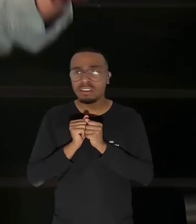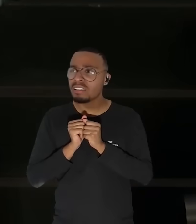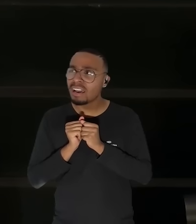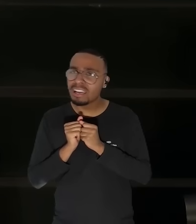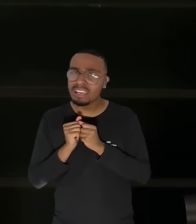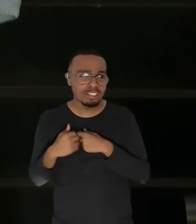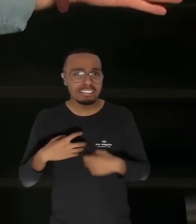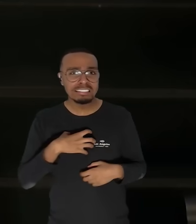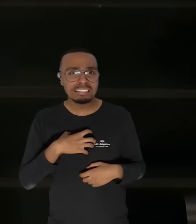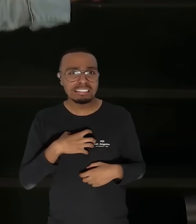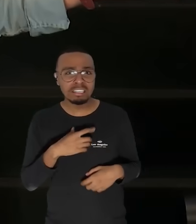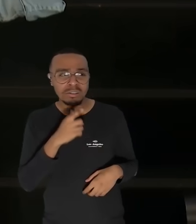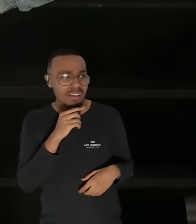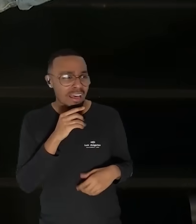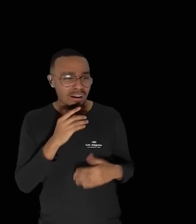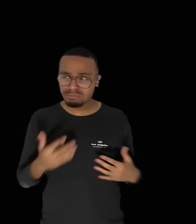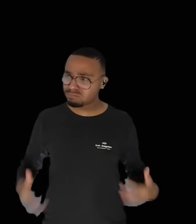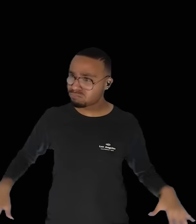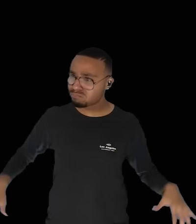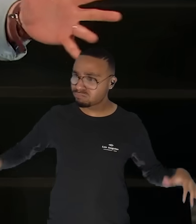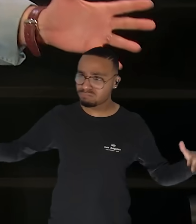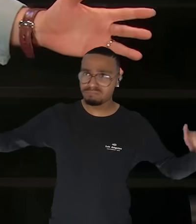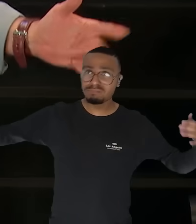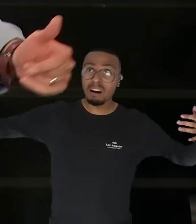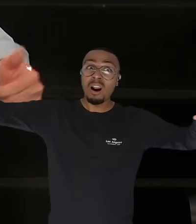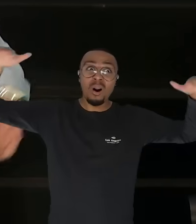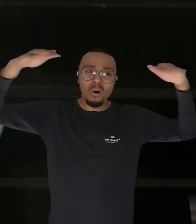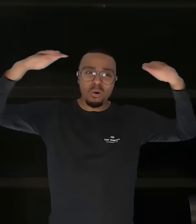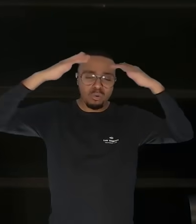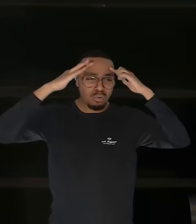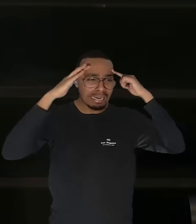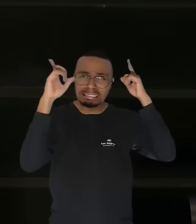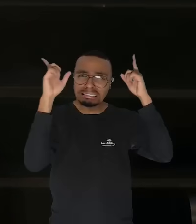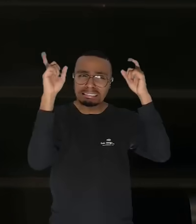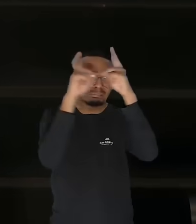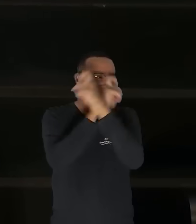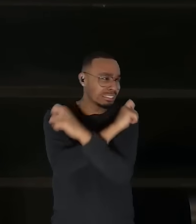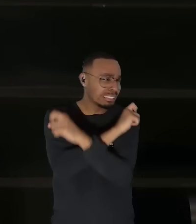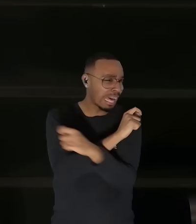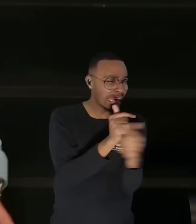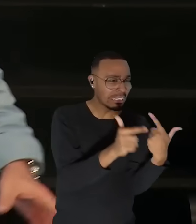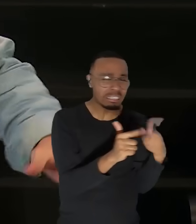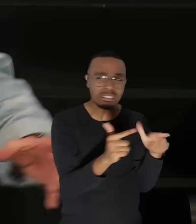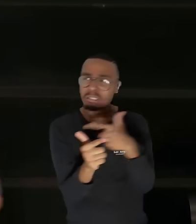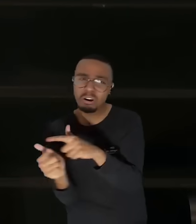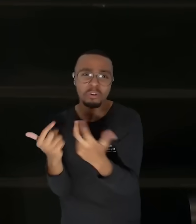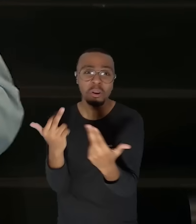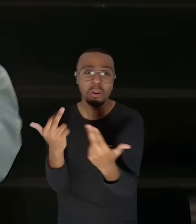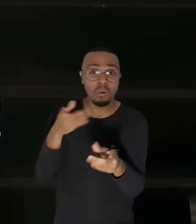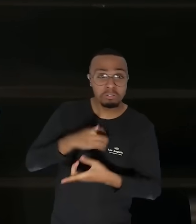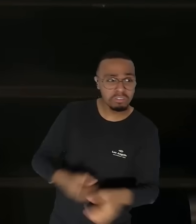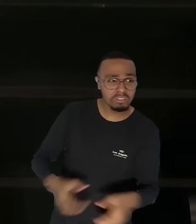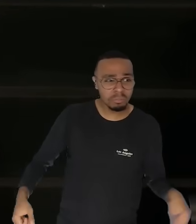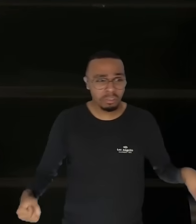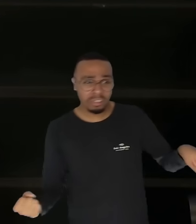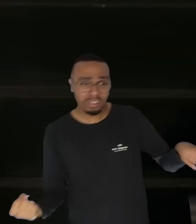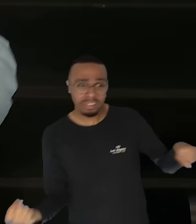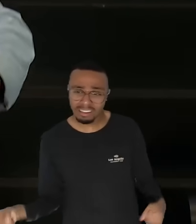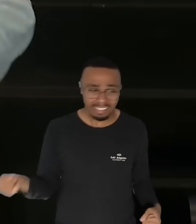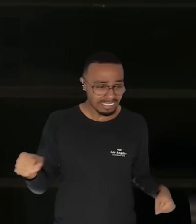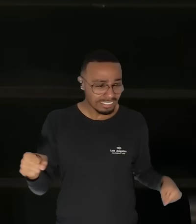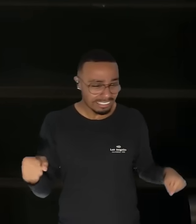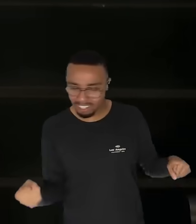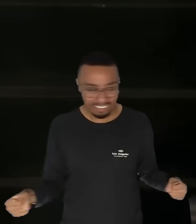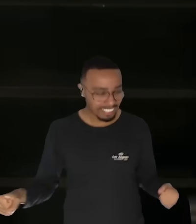ondas começam. É um frio, é uma chuva, é um desconforto, é um medo. Eu estou enjoado, eu